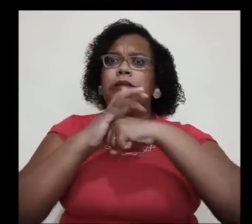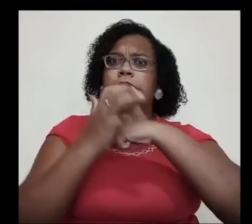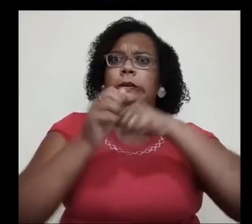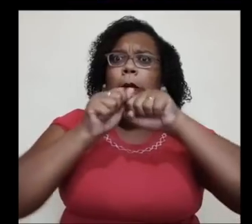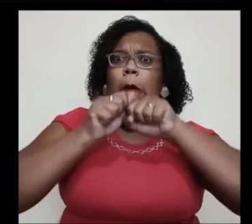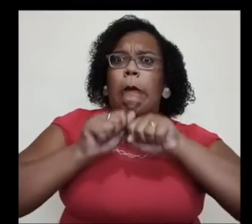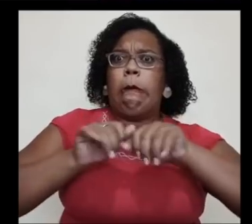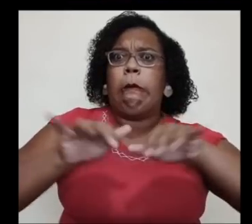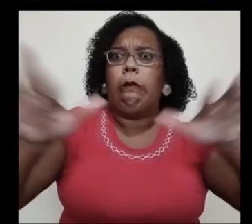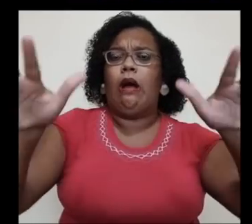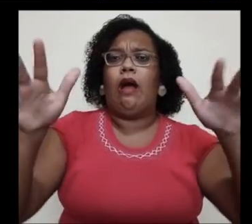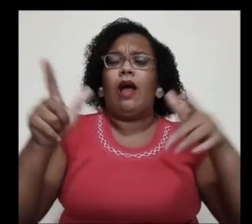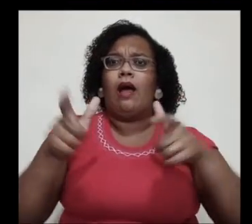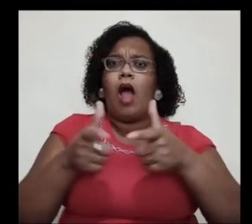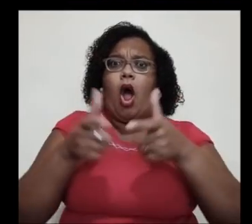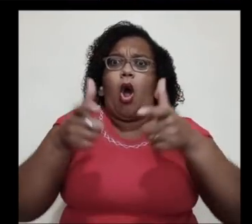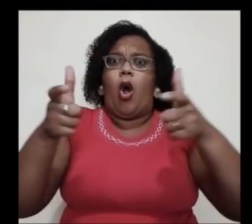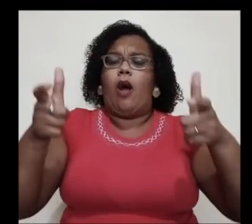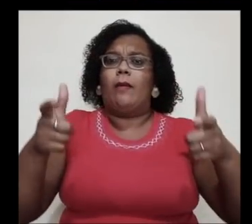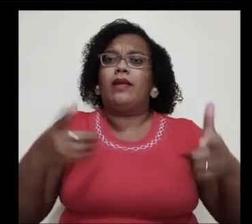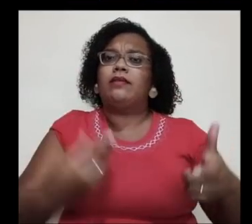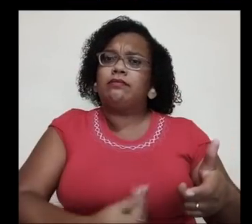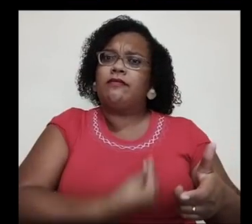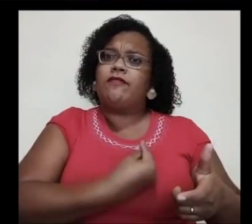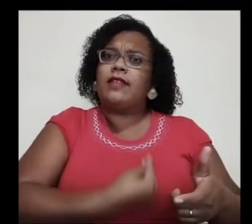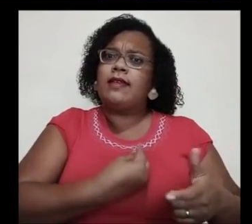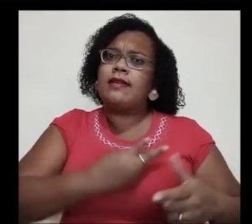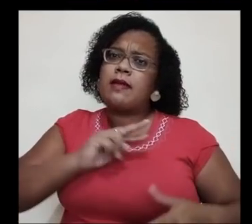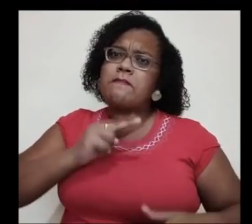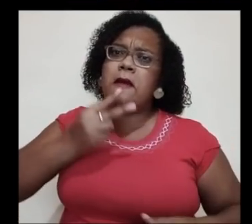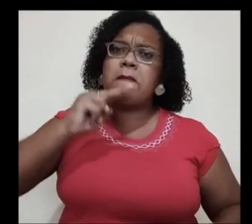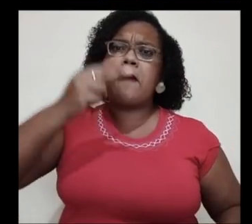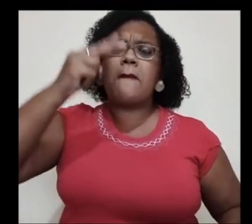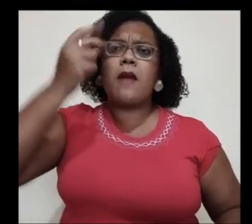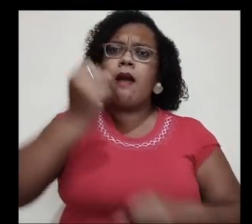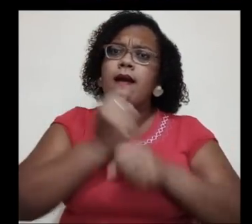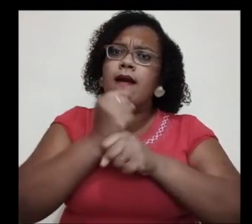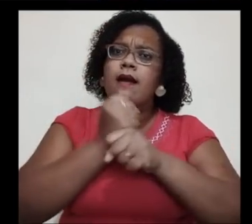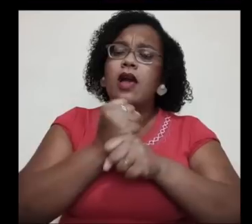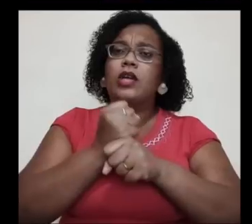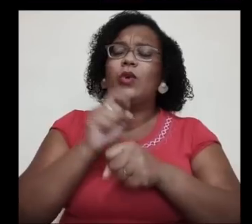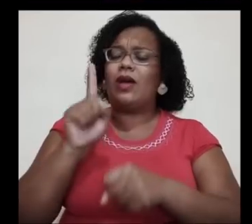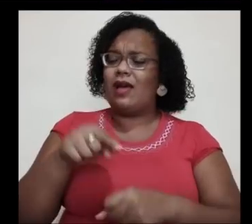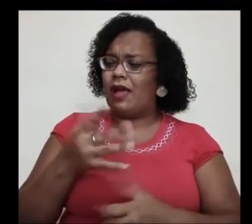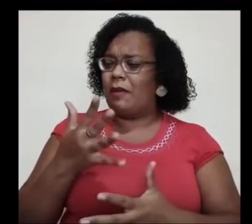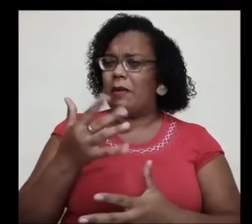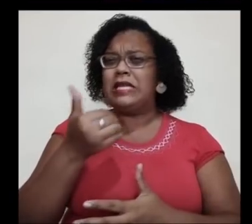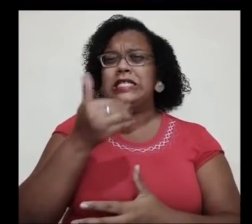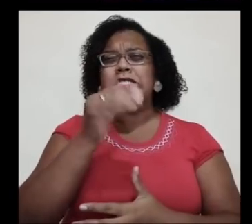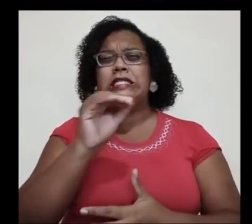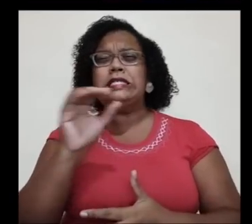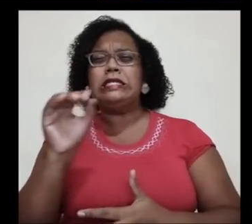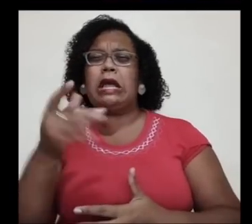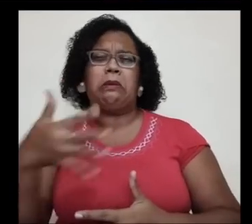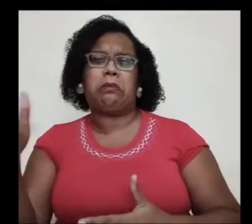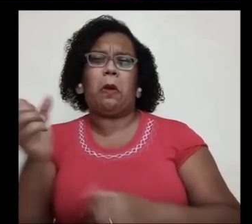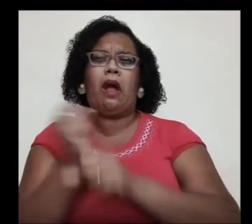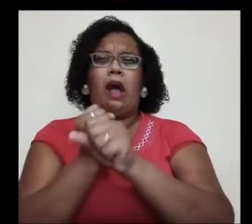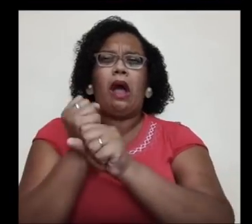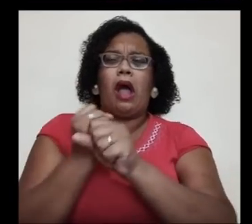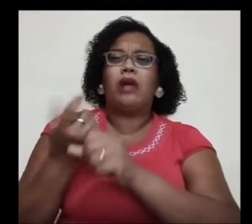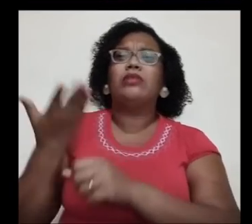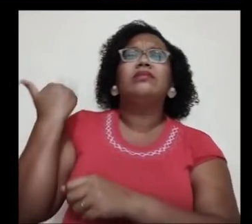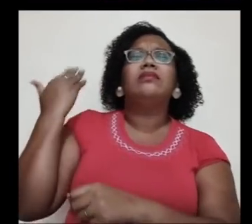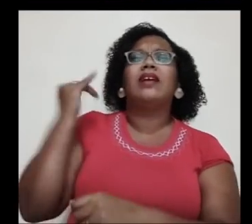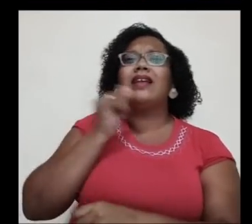últimos cento e tantos anos, desde, por exemplo, a criação do Butantan ou da Fiocruz, tem mostrado a importância